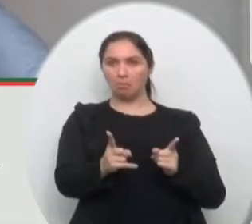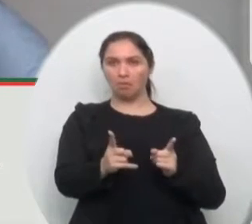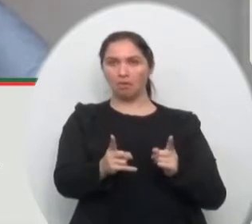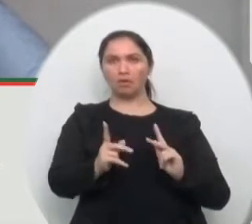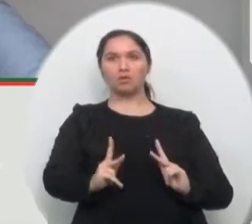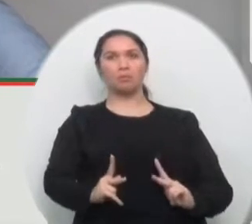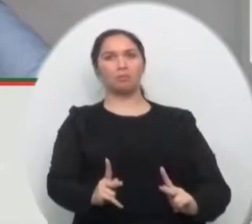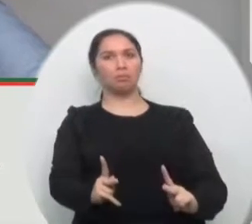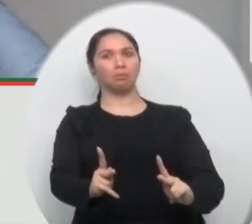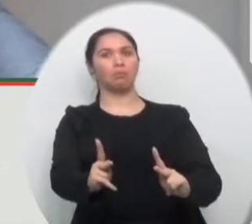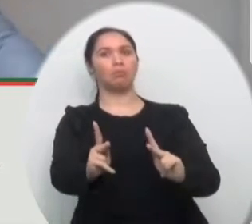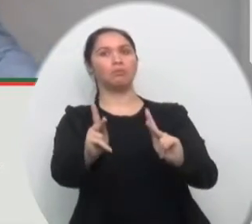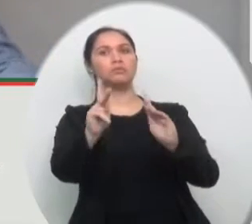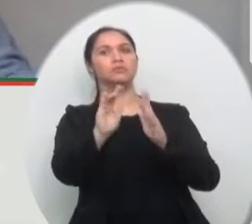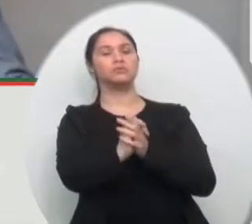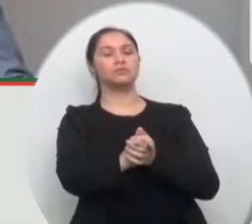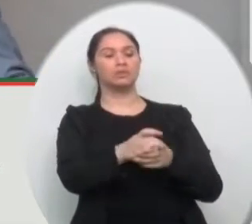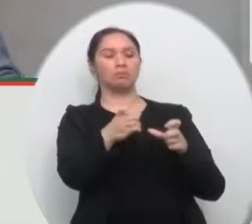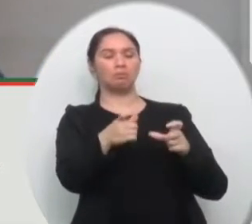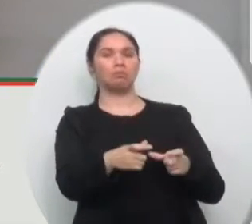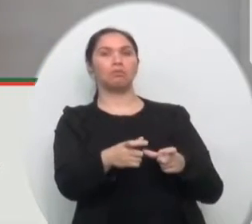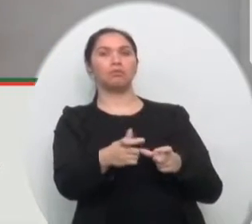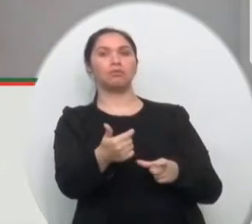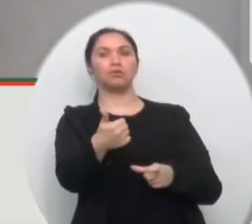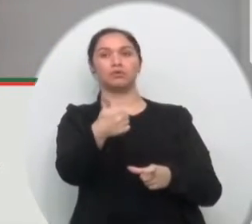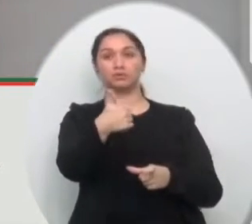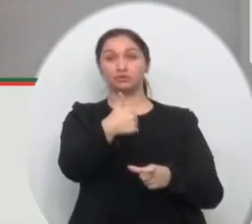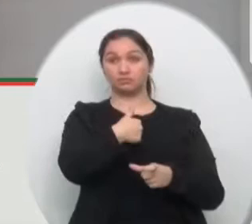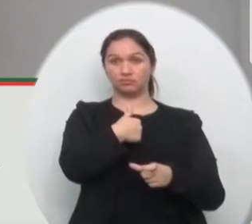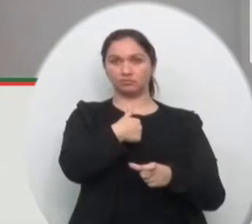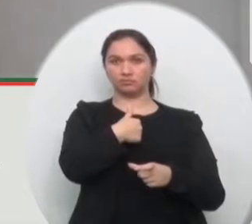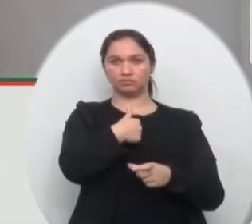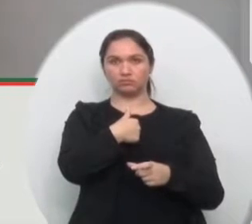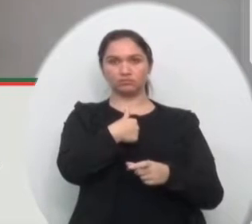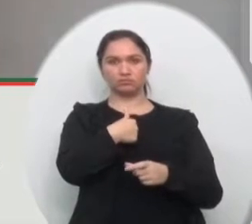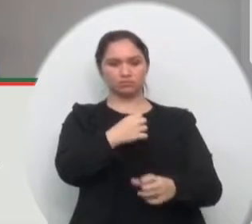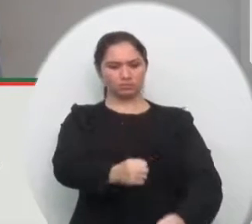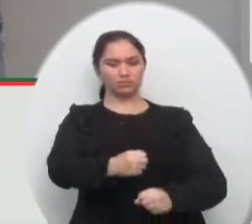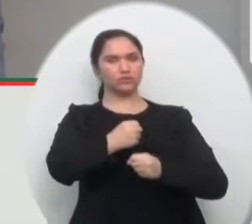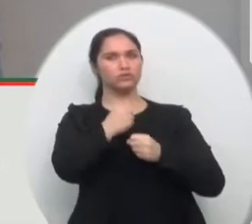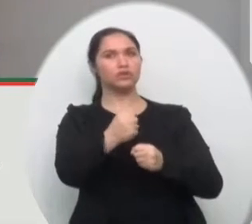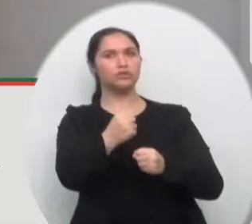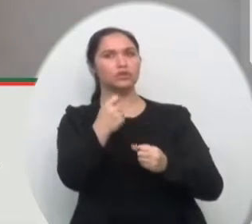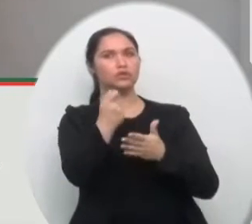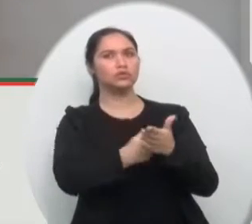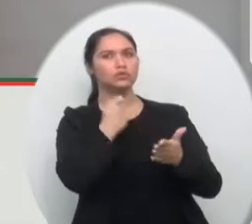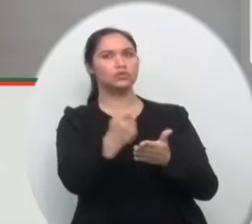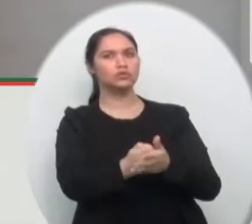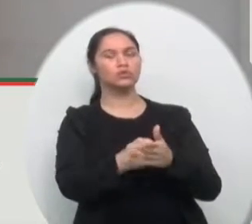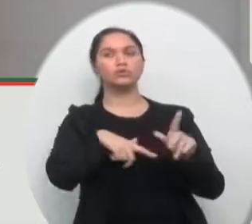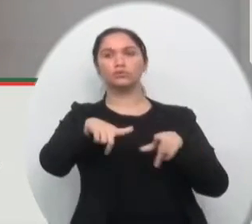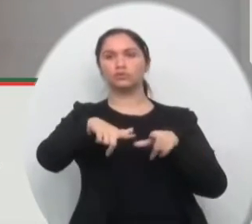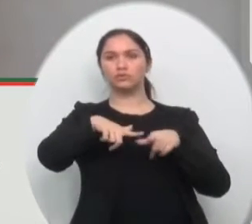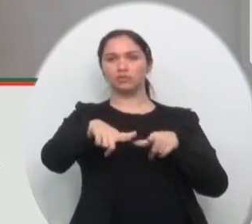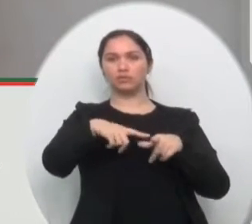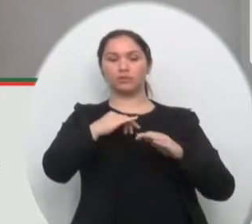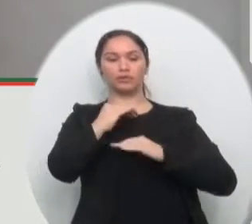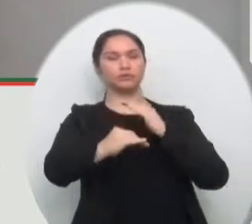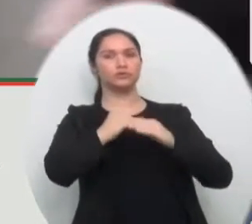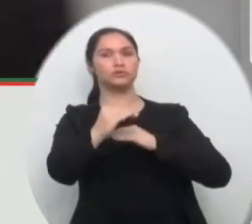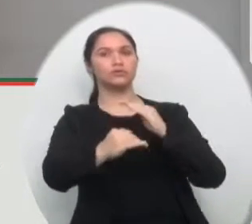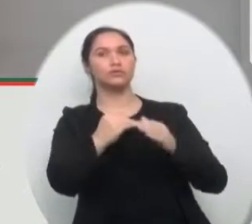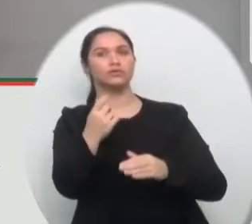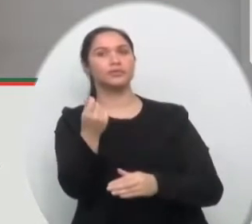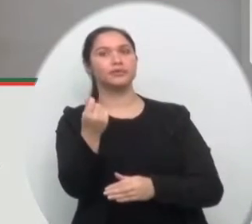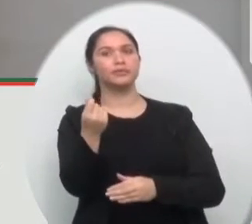sou um defensor da geração de empregos, de geração de rendas, desenvolvimento econômico, mas também de uma